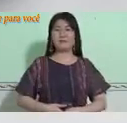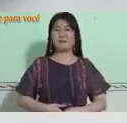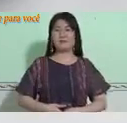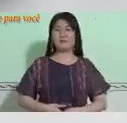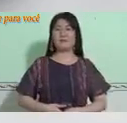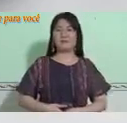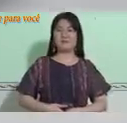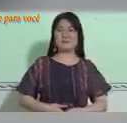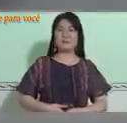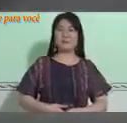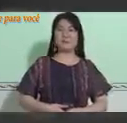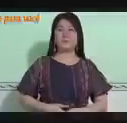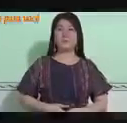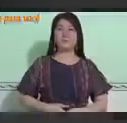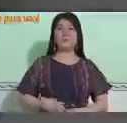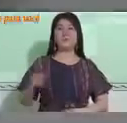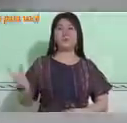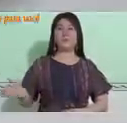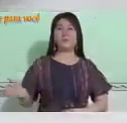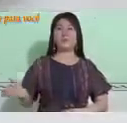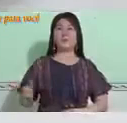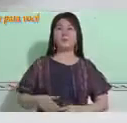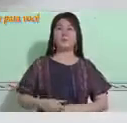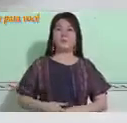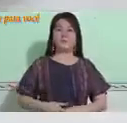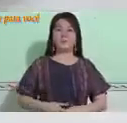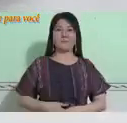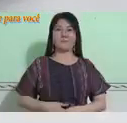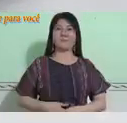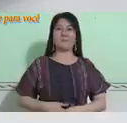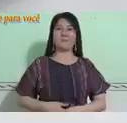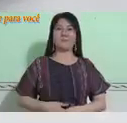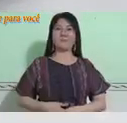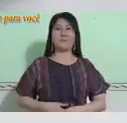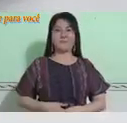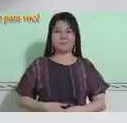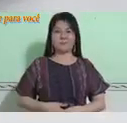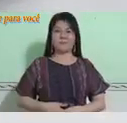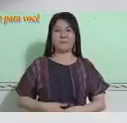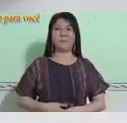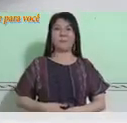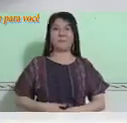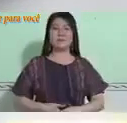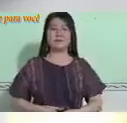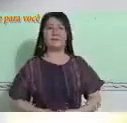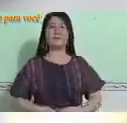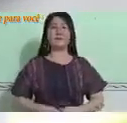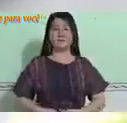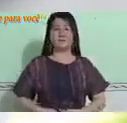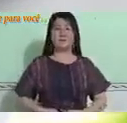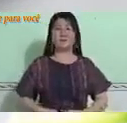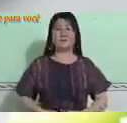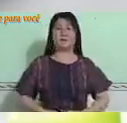frutas que possuem propriedades diuréticas, antioxidantes e anti-inflamatórias para que sejam eficazes no